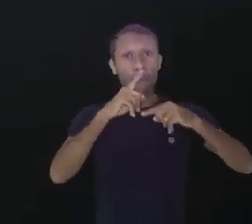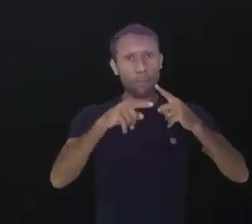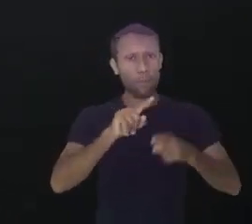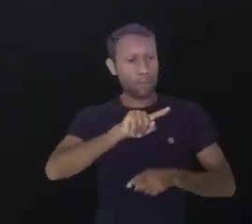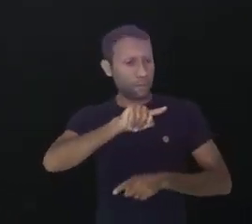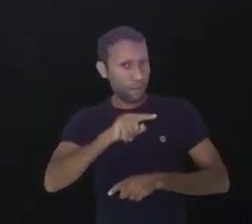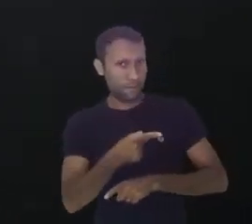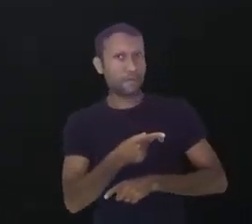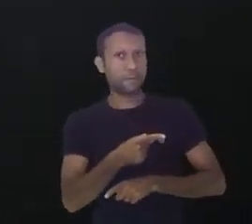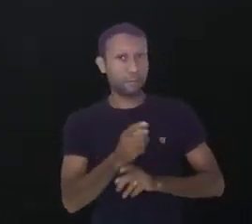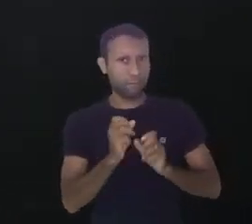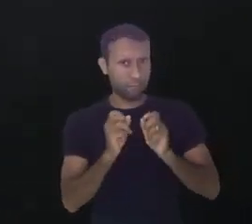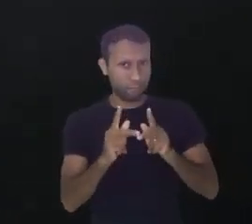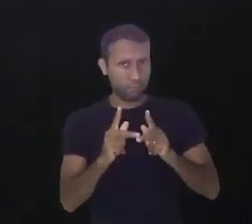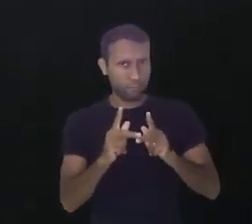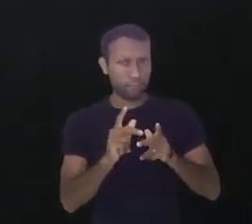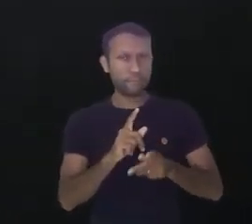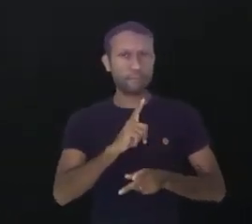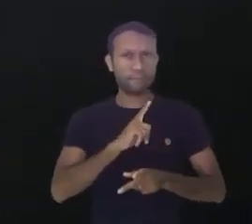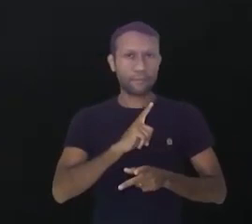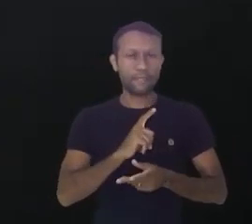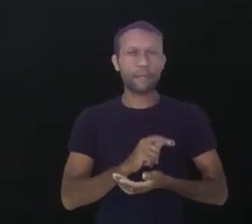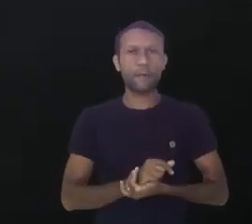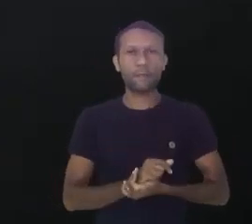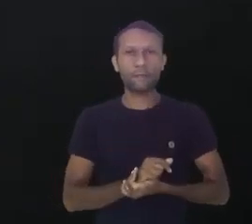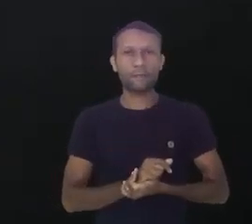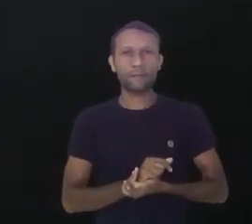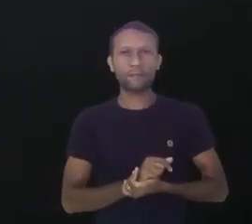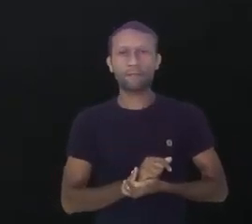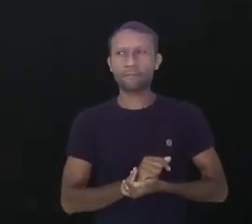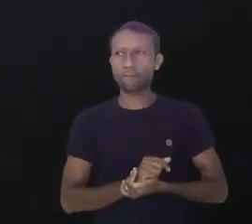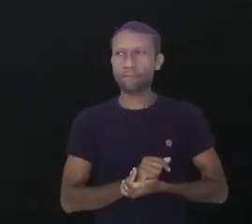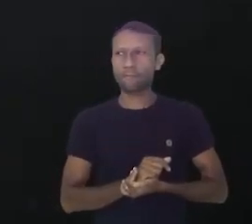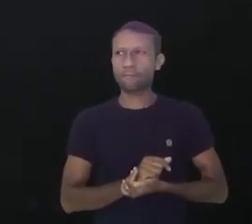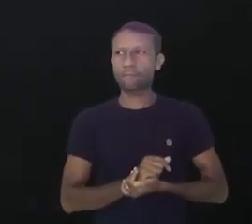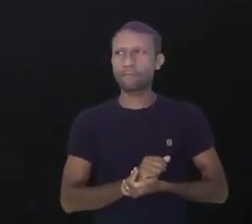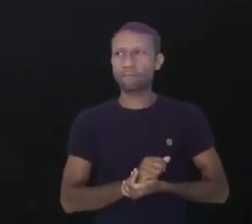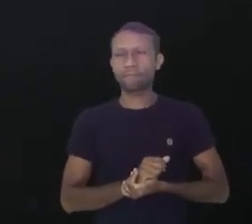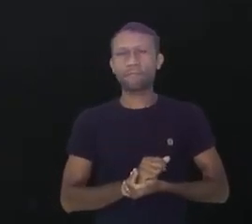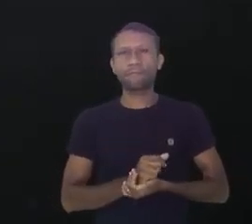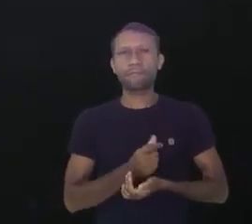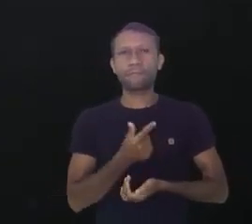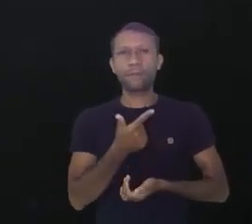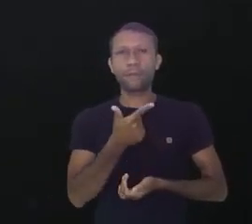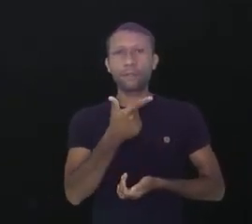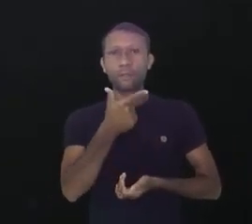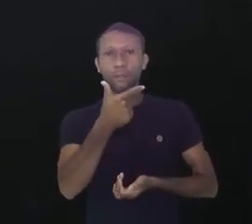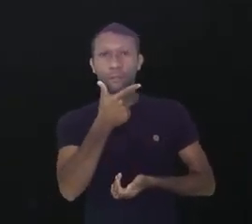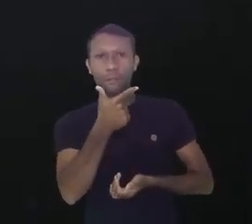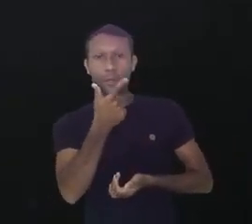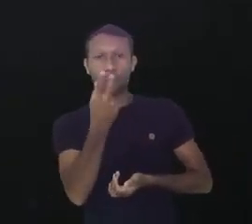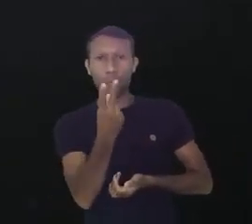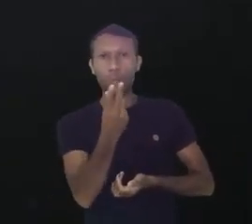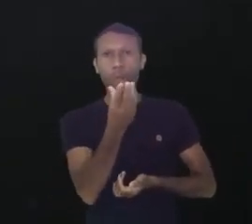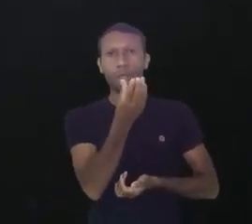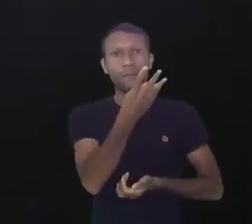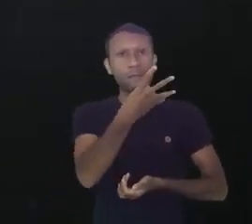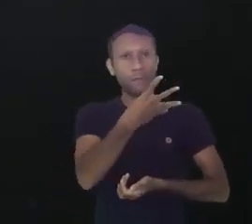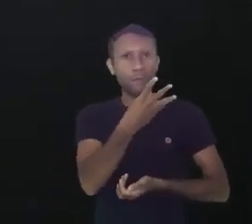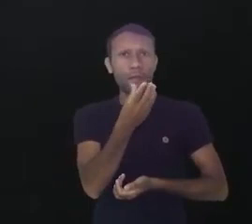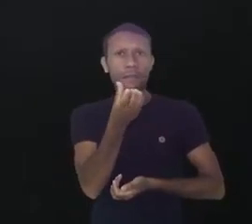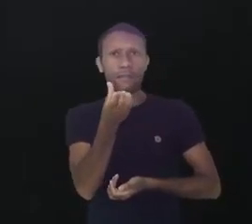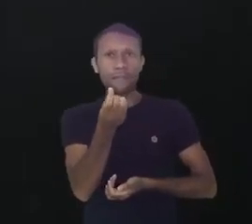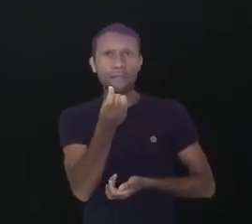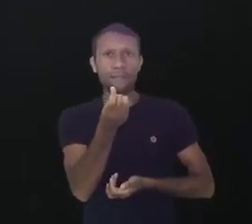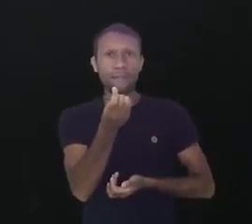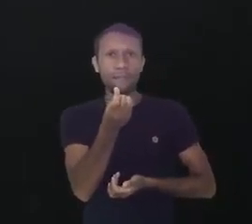localizam após a vírgula. Então nós temos aqui, reparem, 2, 4, 6. Como nós temos